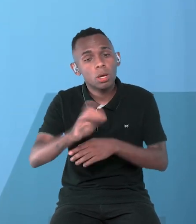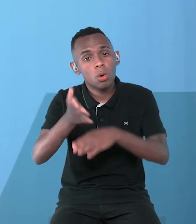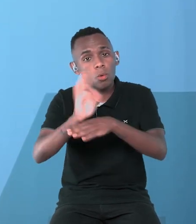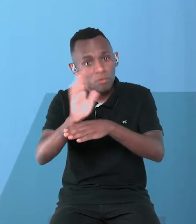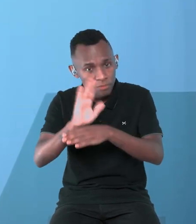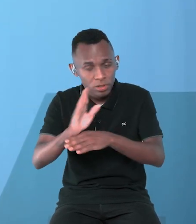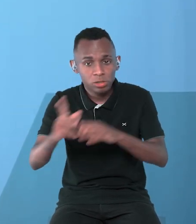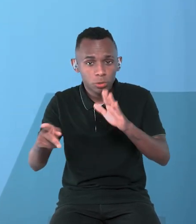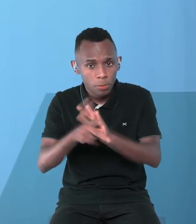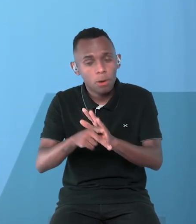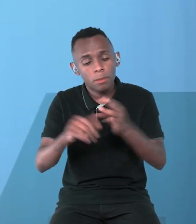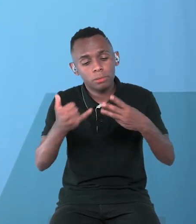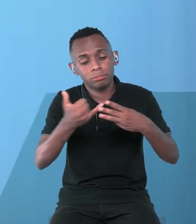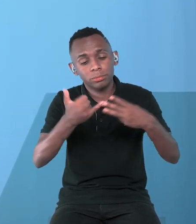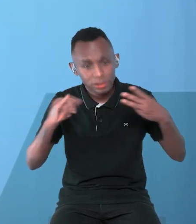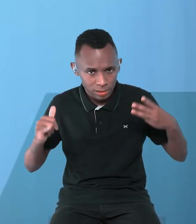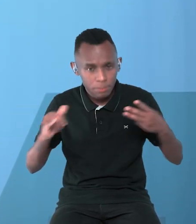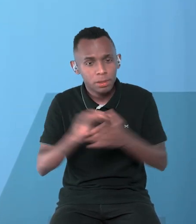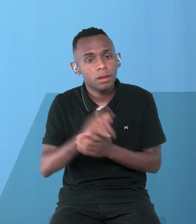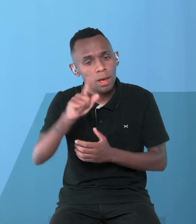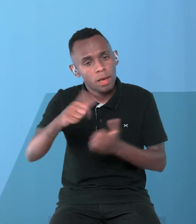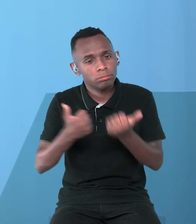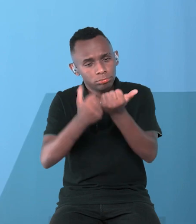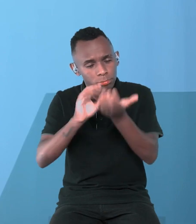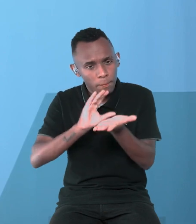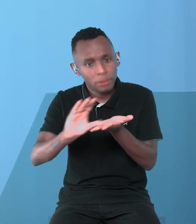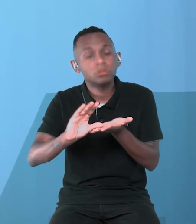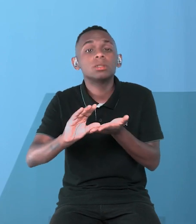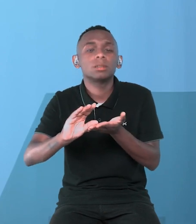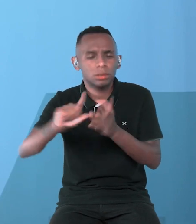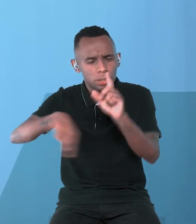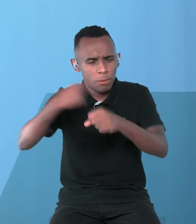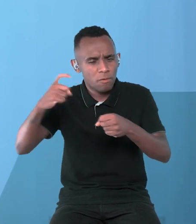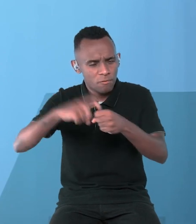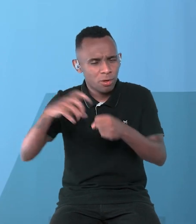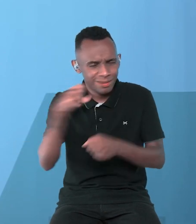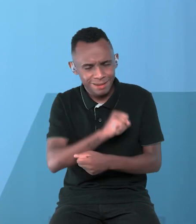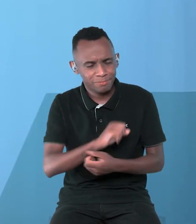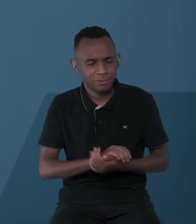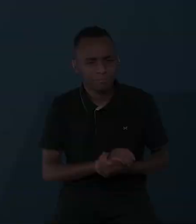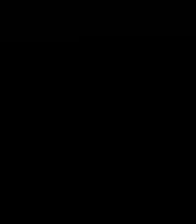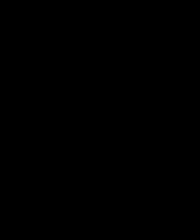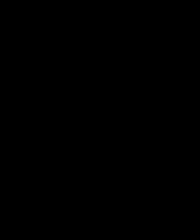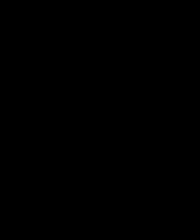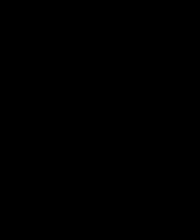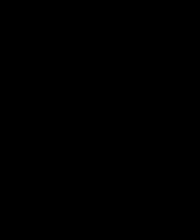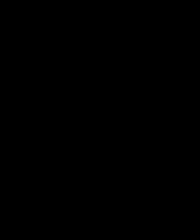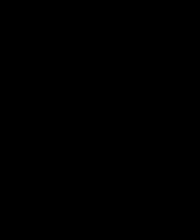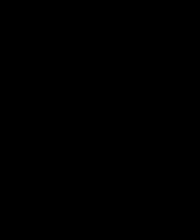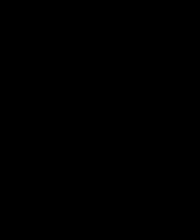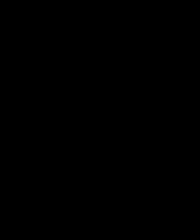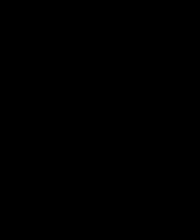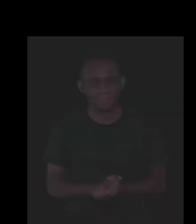vídeo institucional da CEMIG, que é a nossa patrocinadora, e a gente volta num minutinho.